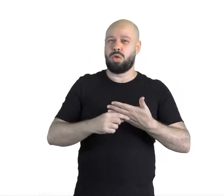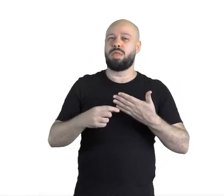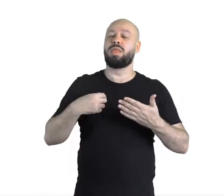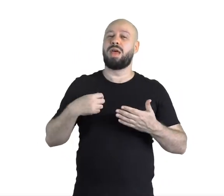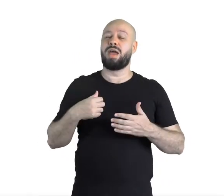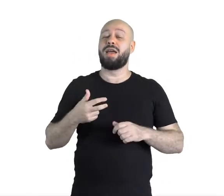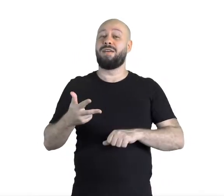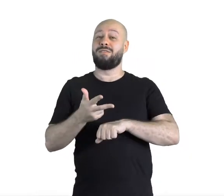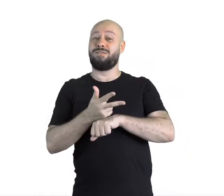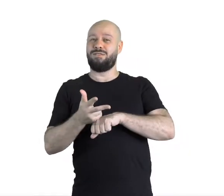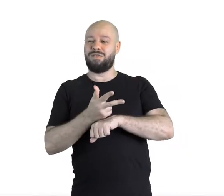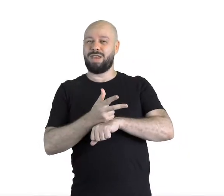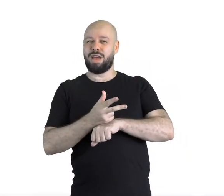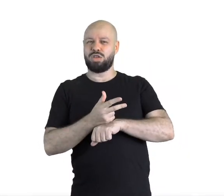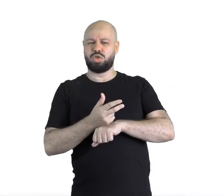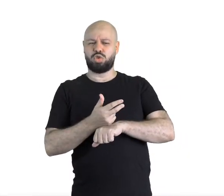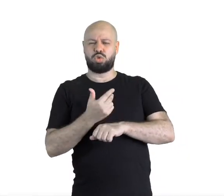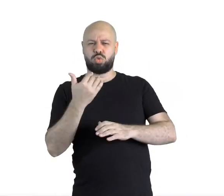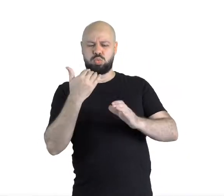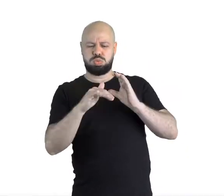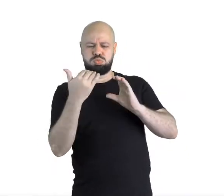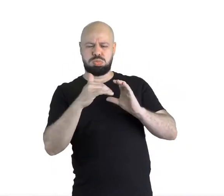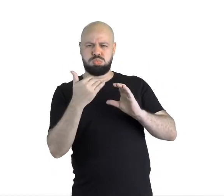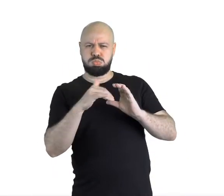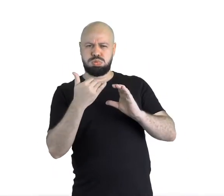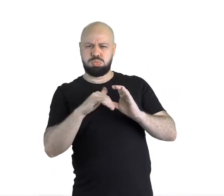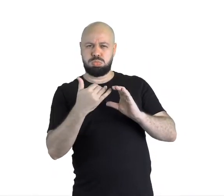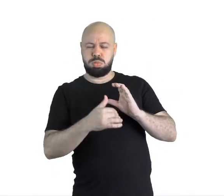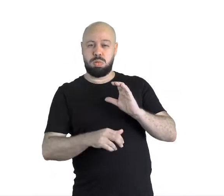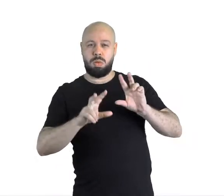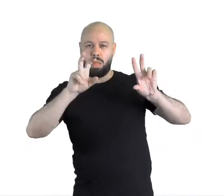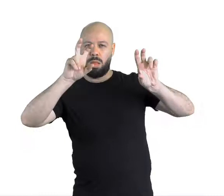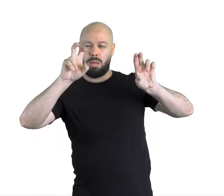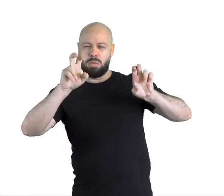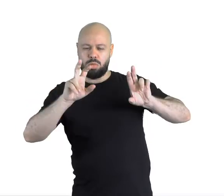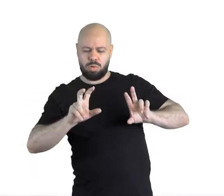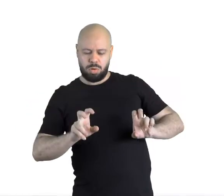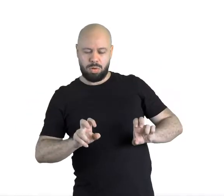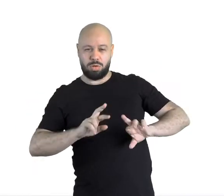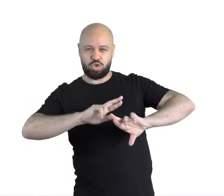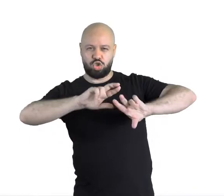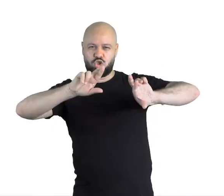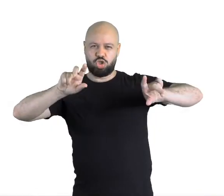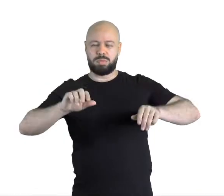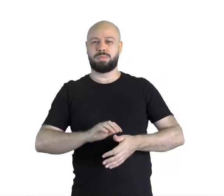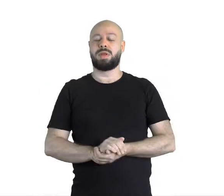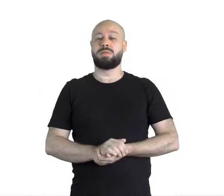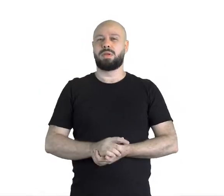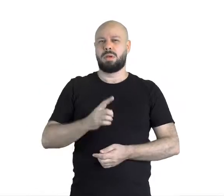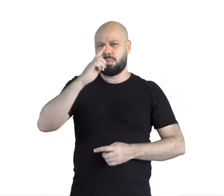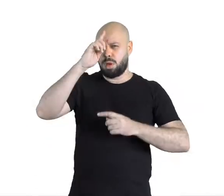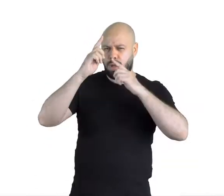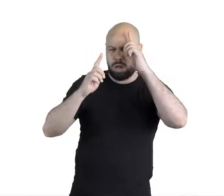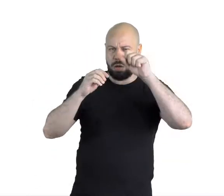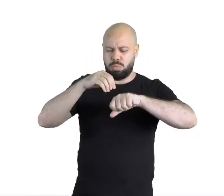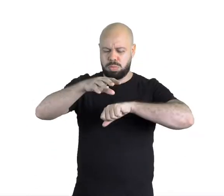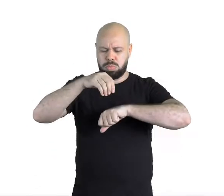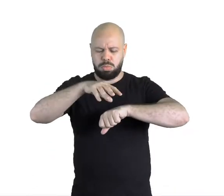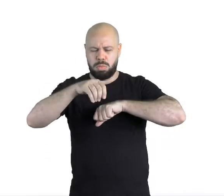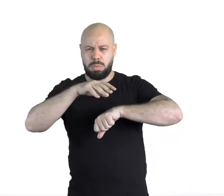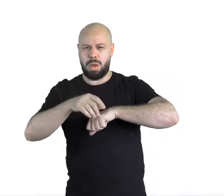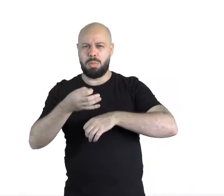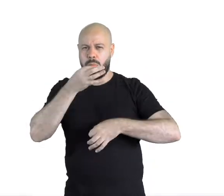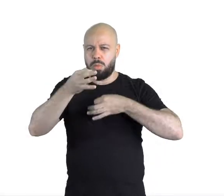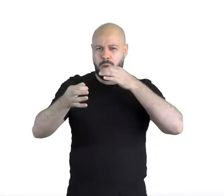para compartilhar ideias sobre diversos assuntos. Então, o compartilhamento de ideias, de